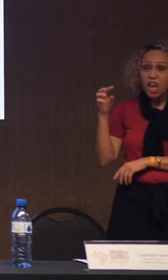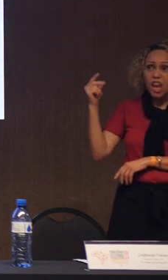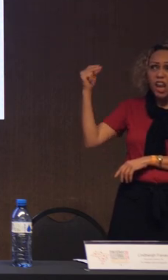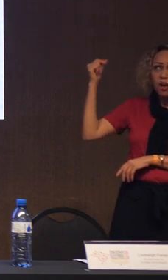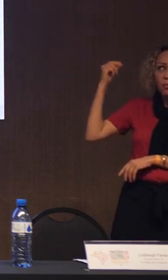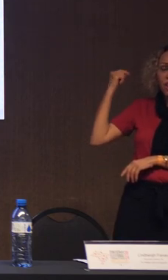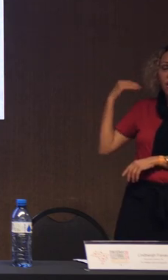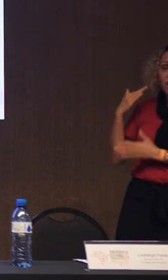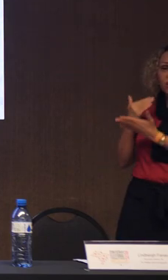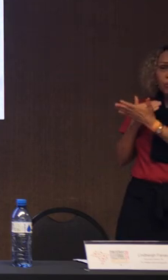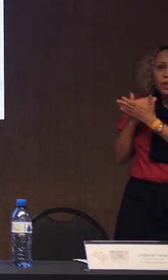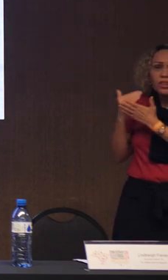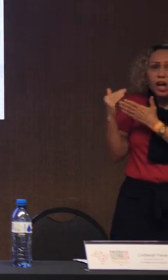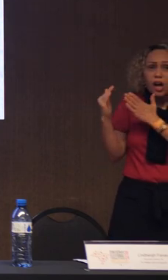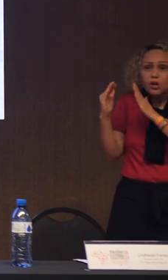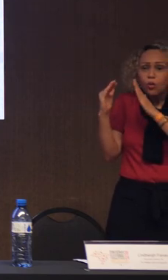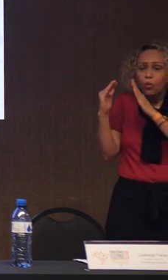animal.